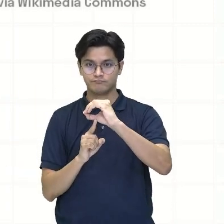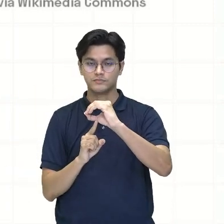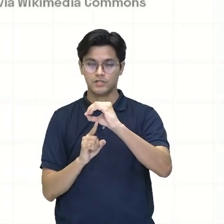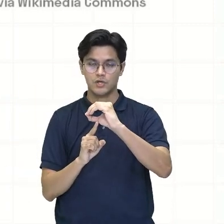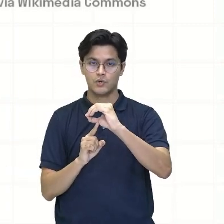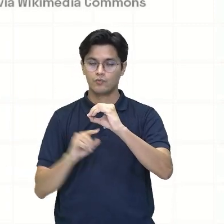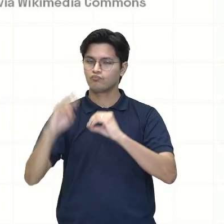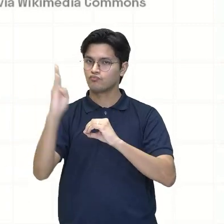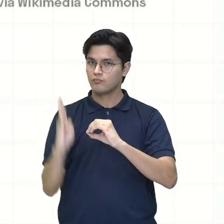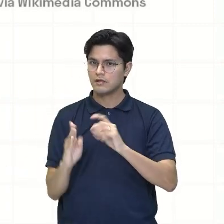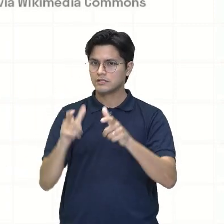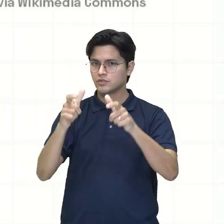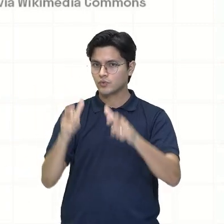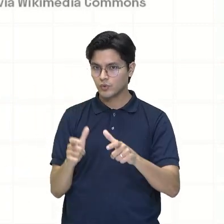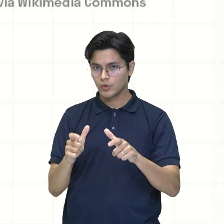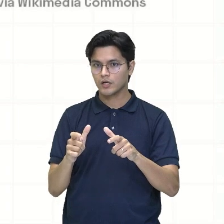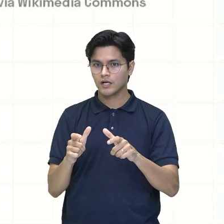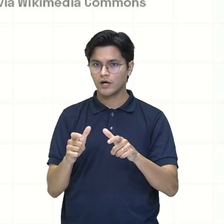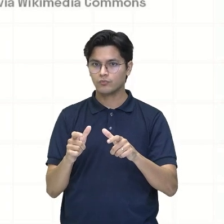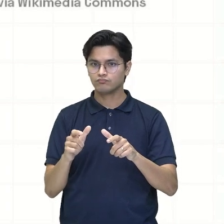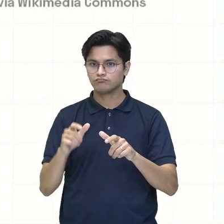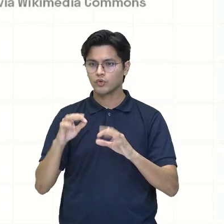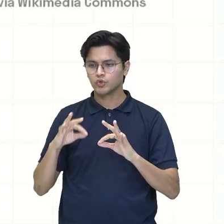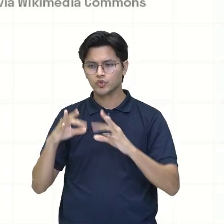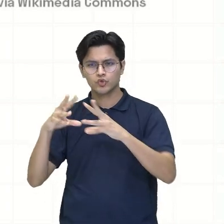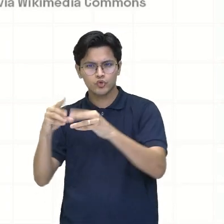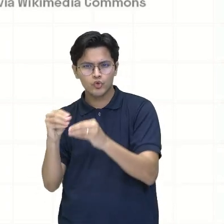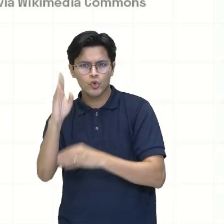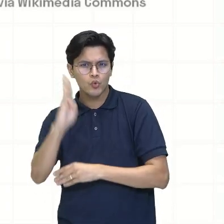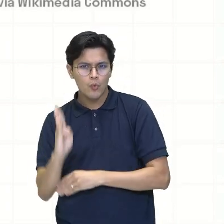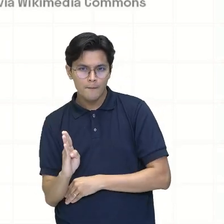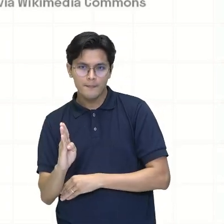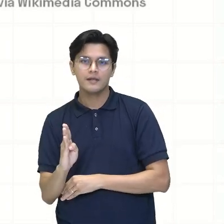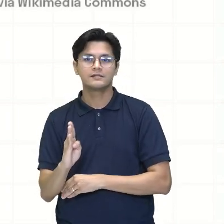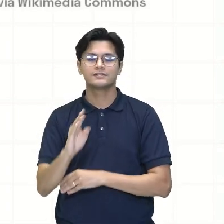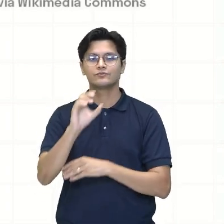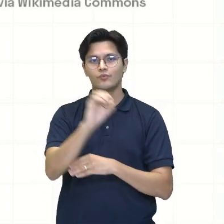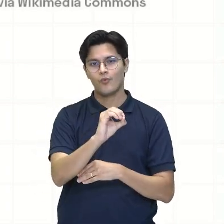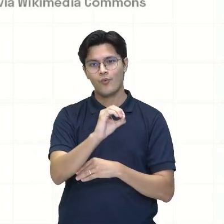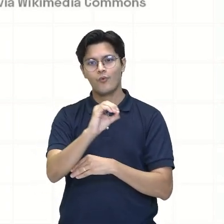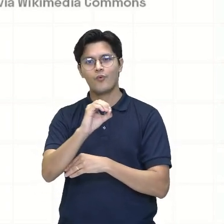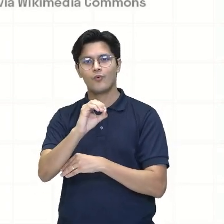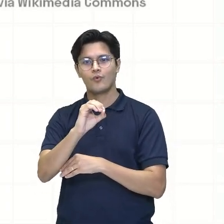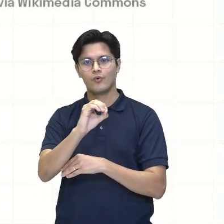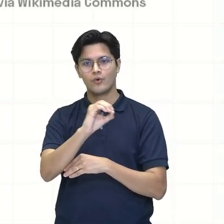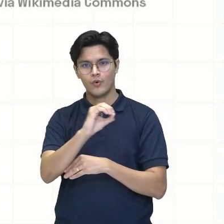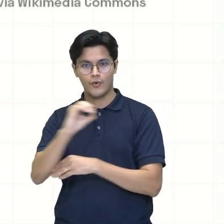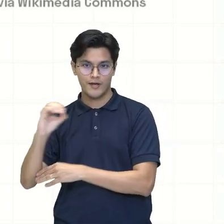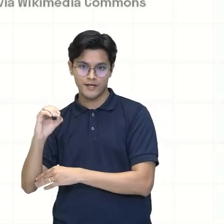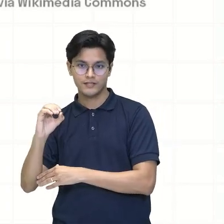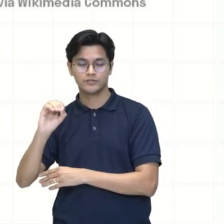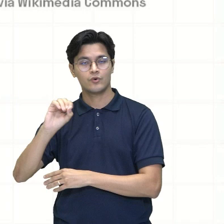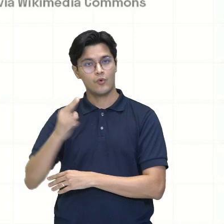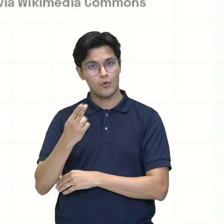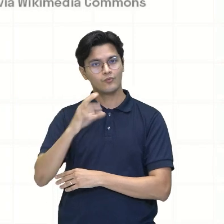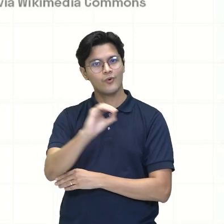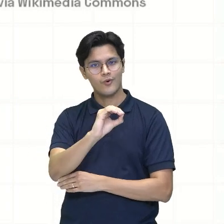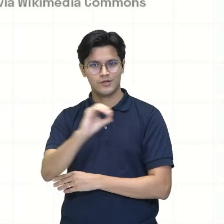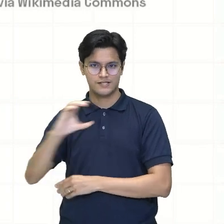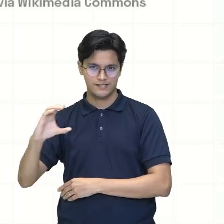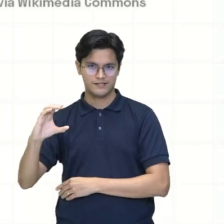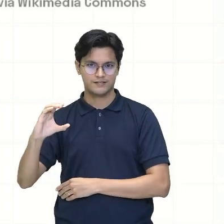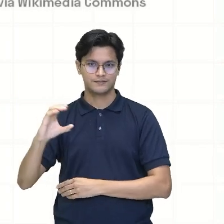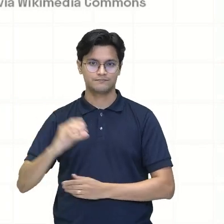está totalmente localizado no hemisfério oeste ou ocidental.